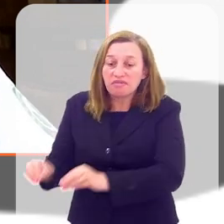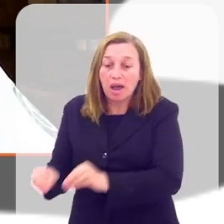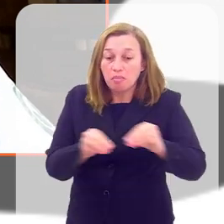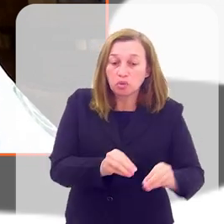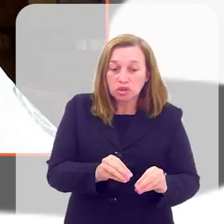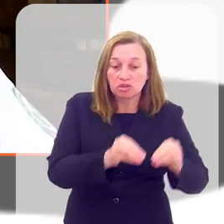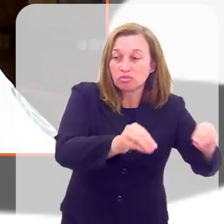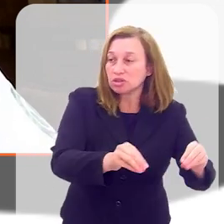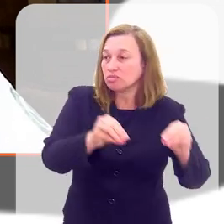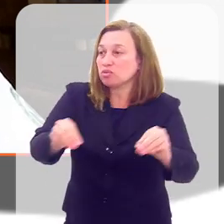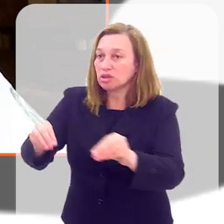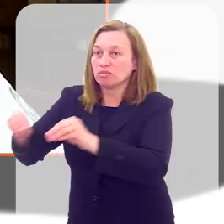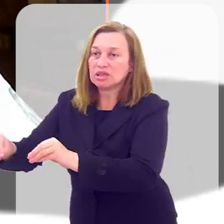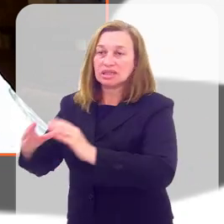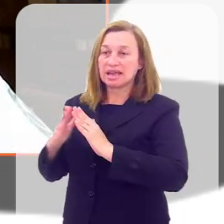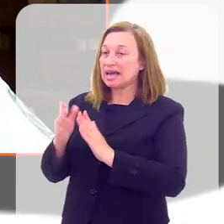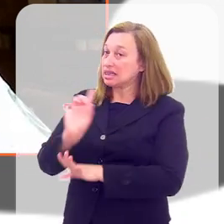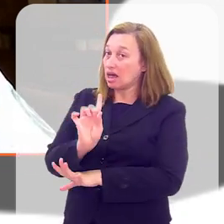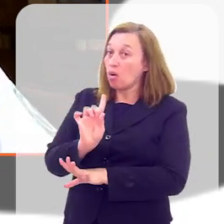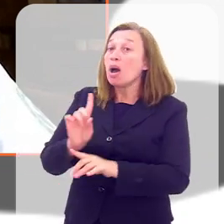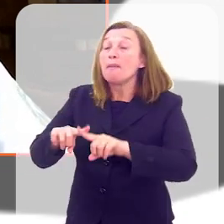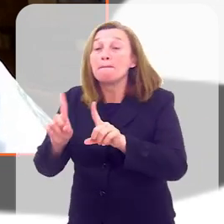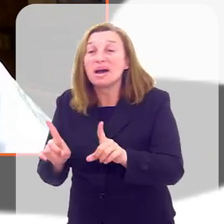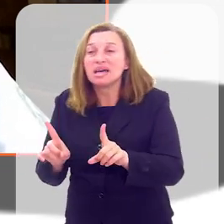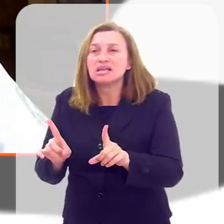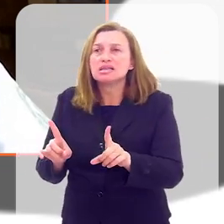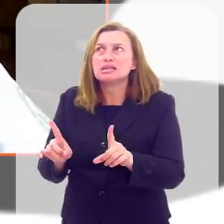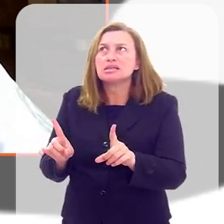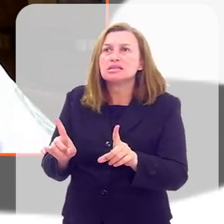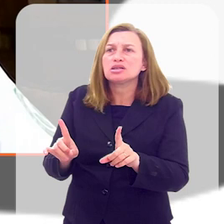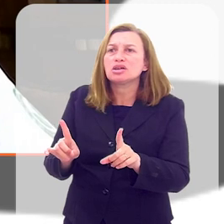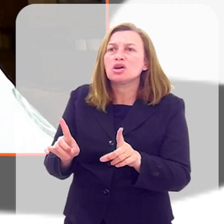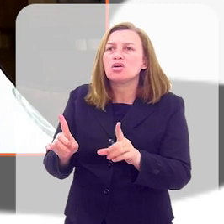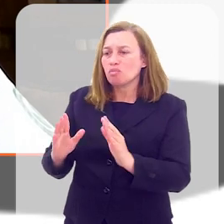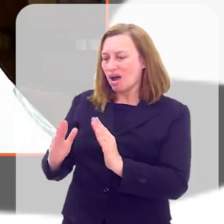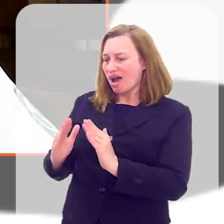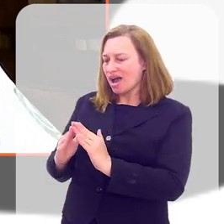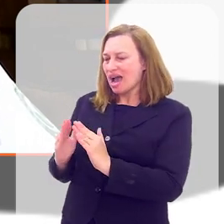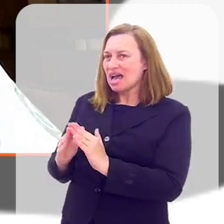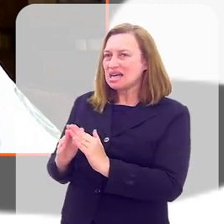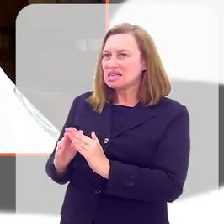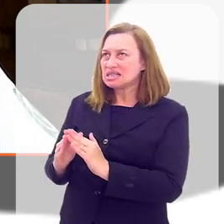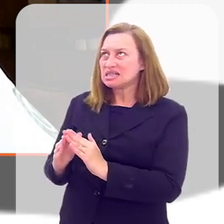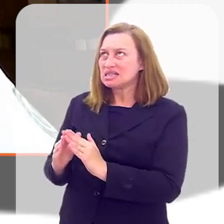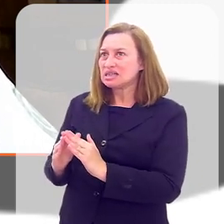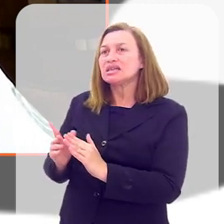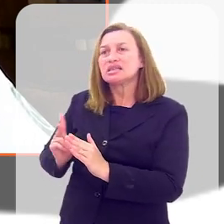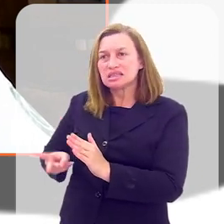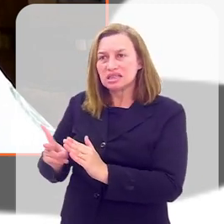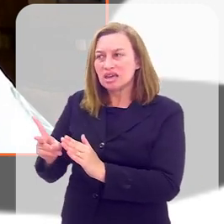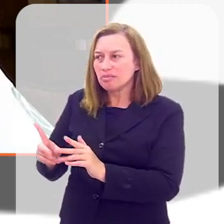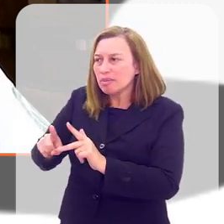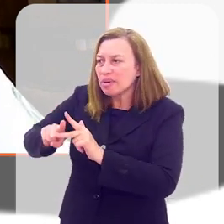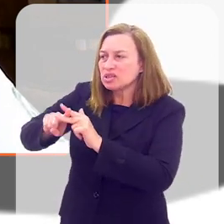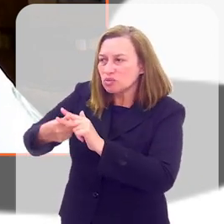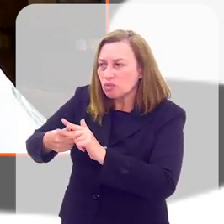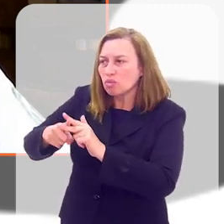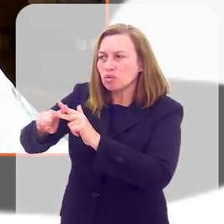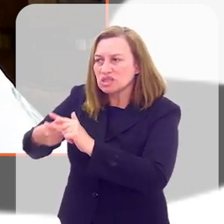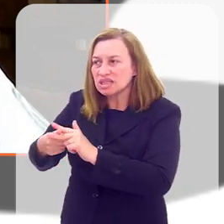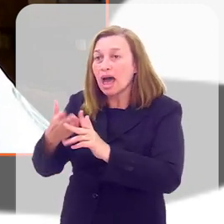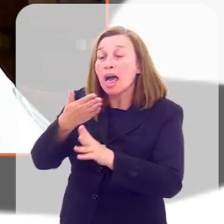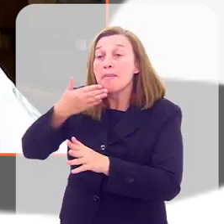é feito para ser desmontado ele apresenta essa possibilidade de ser desmontado Mas normalmente quando você faz uma residência ela é para durar né